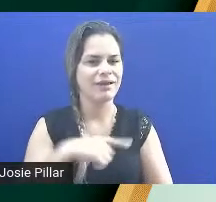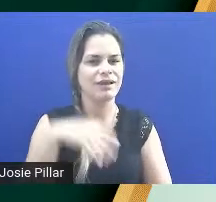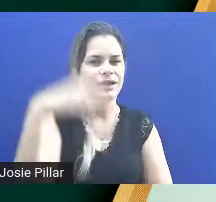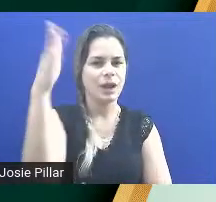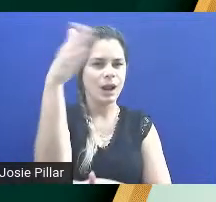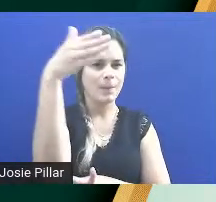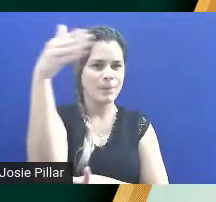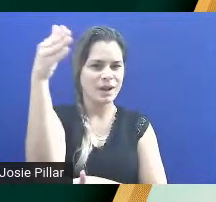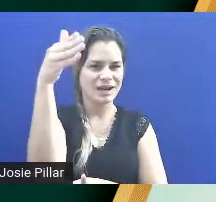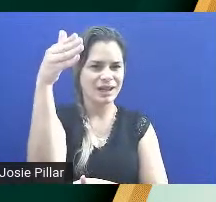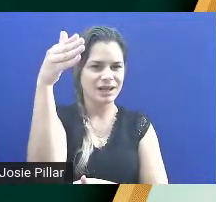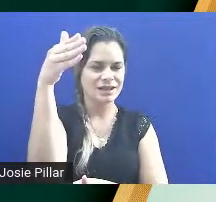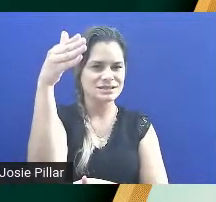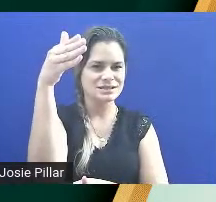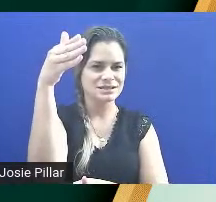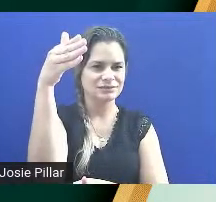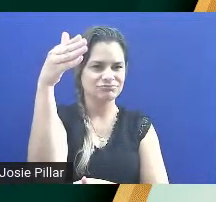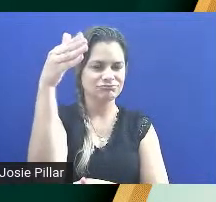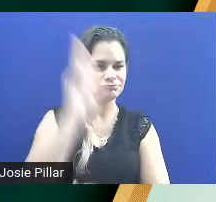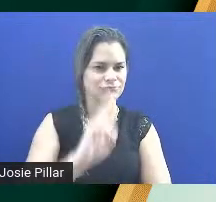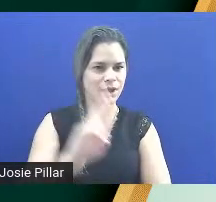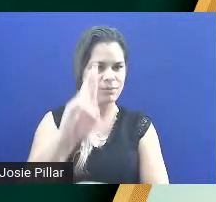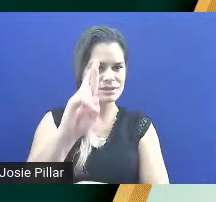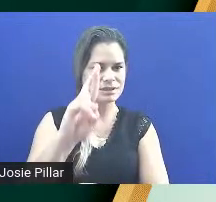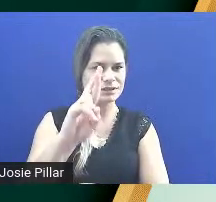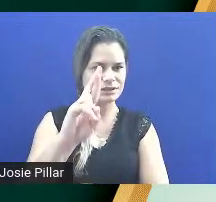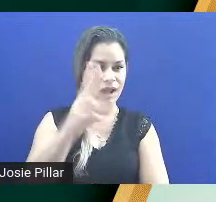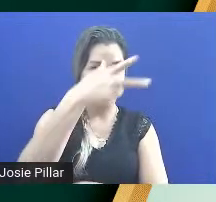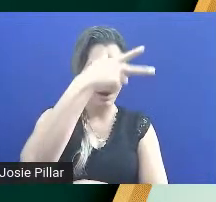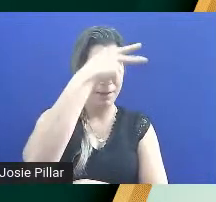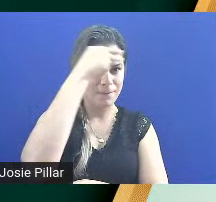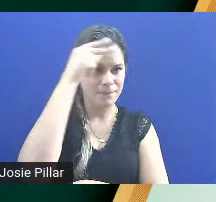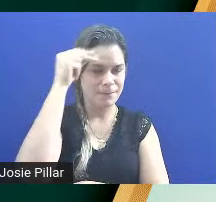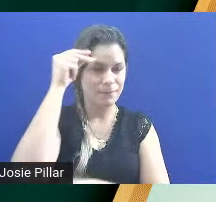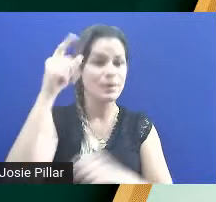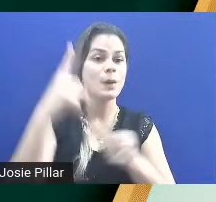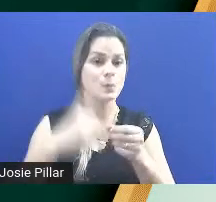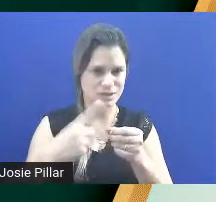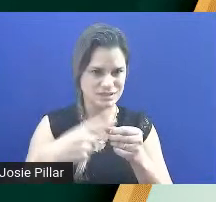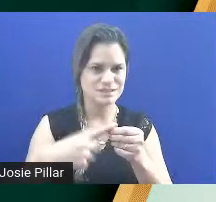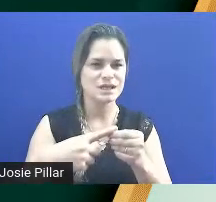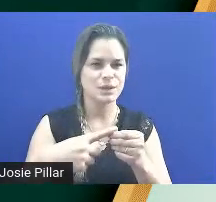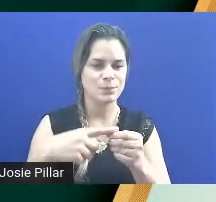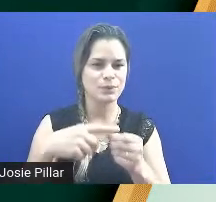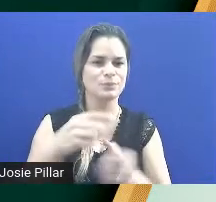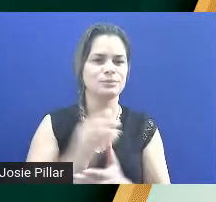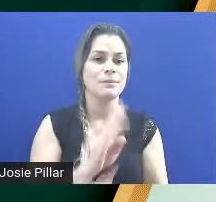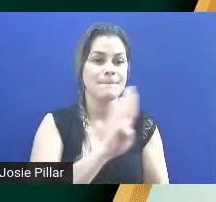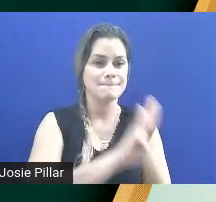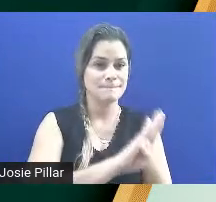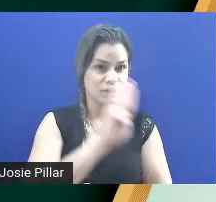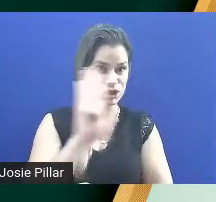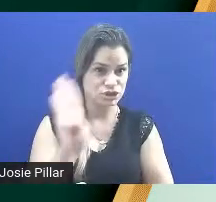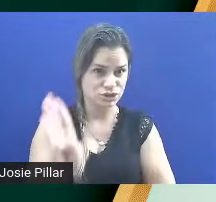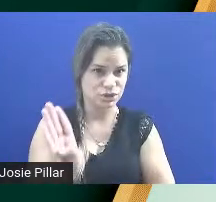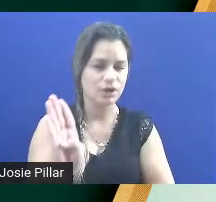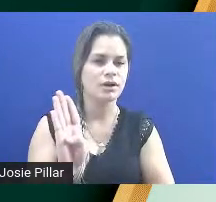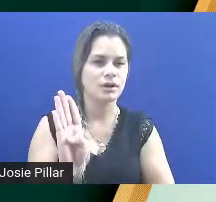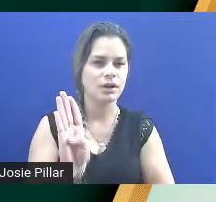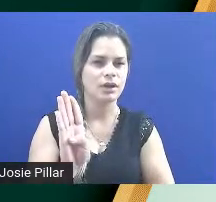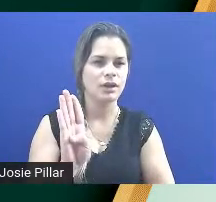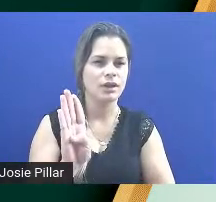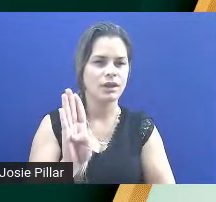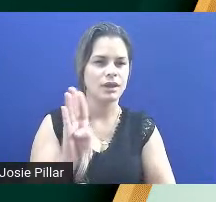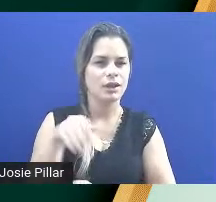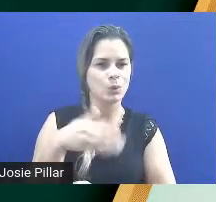bandeiras representativas do nosso município, sede da reitoria do município de Bagé. Ao seu